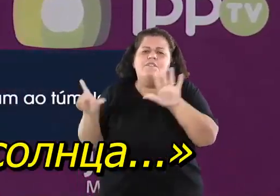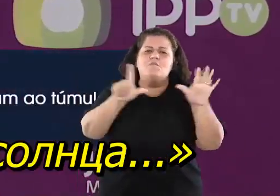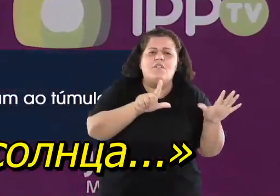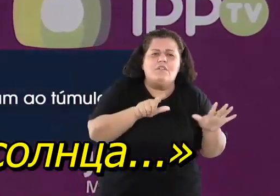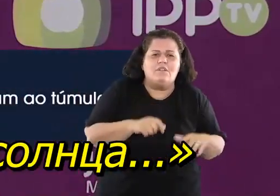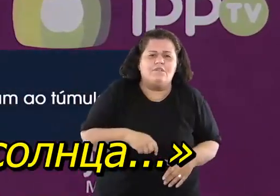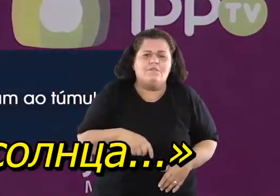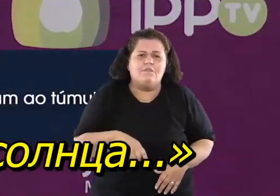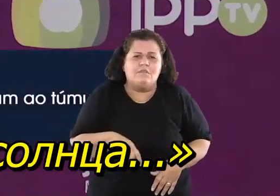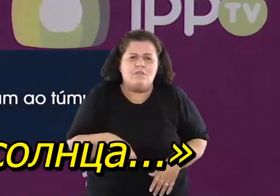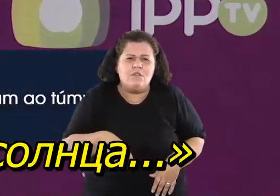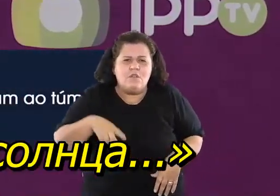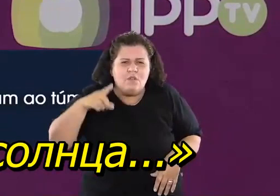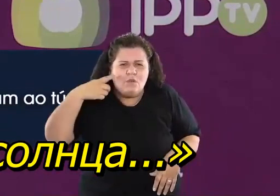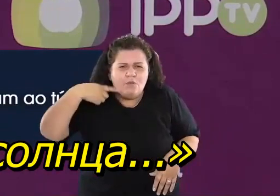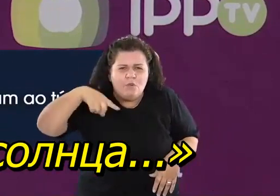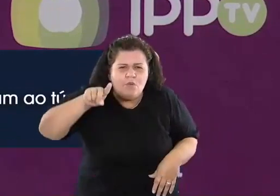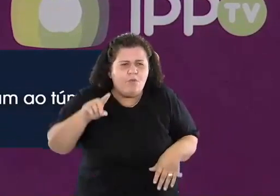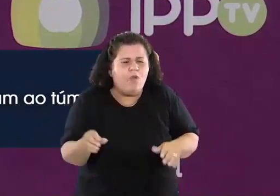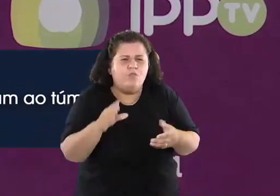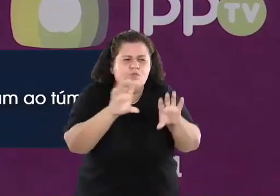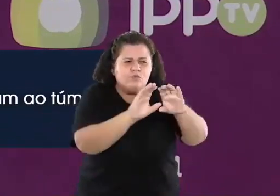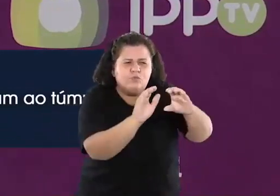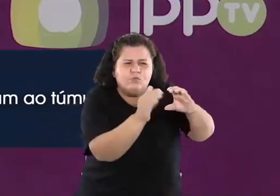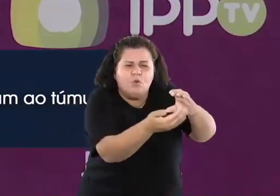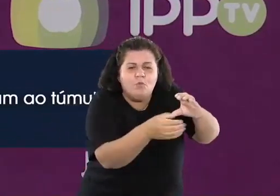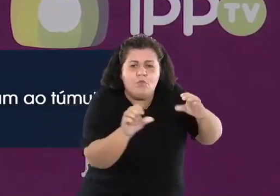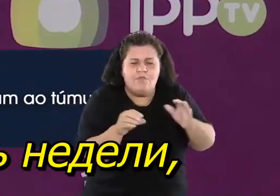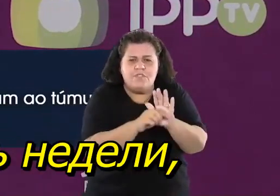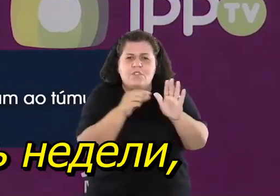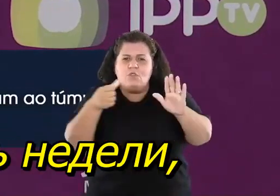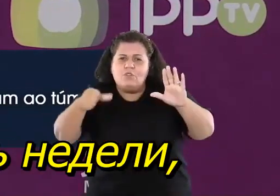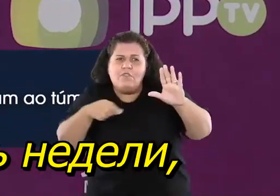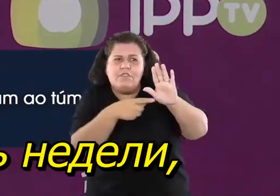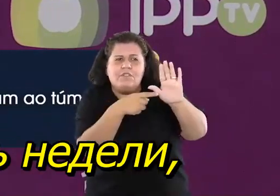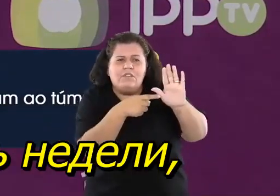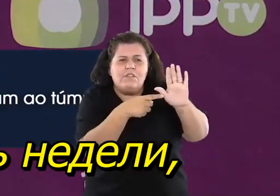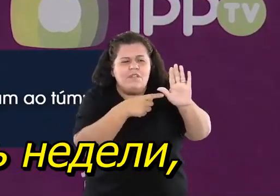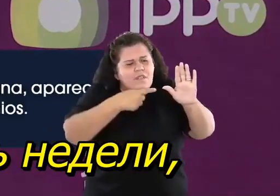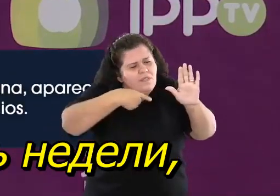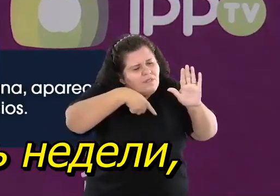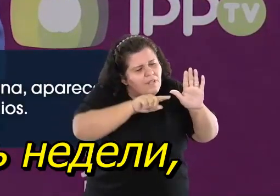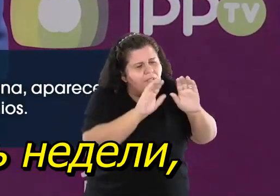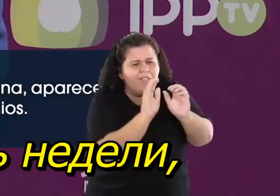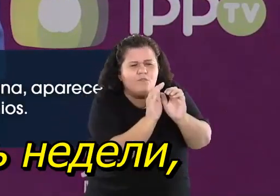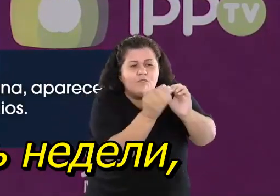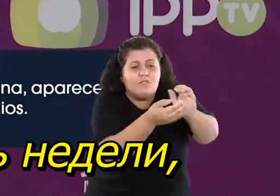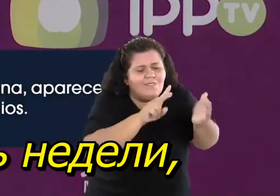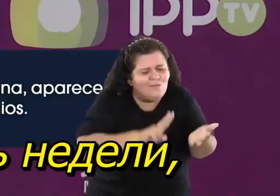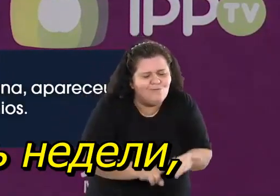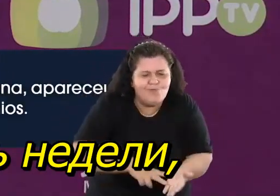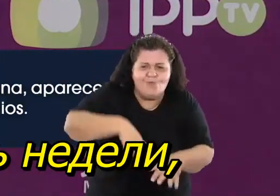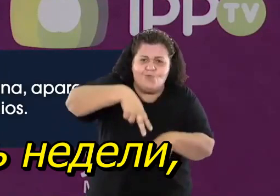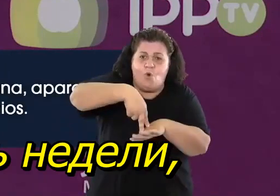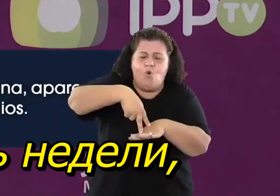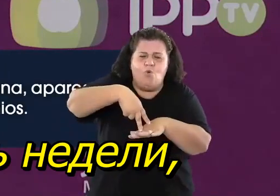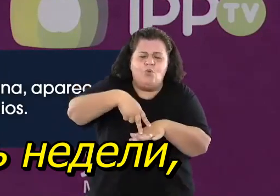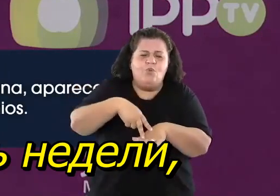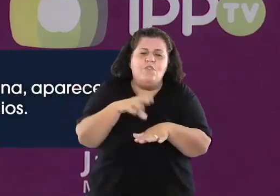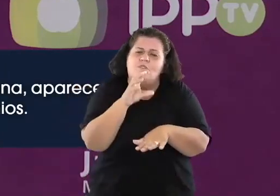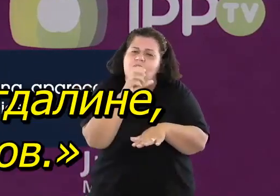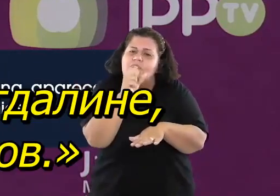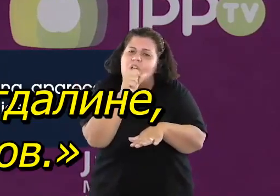sol, foram ao túmulo. Versículo 9. Havendo ele ressuscitado de manhã cedo, no primeiro dia da